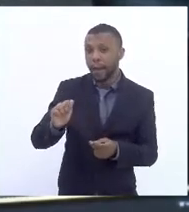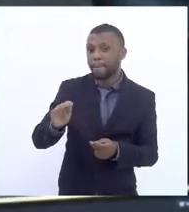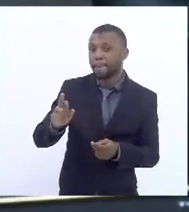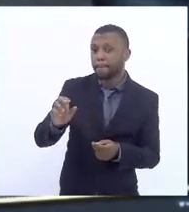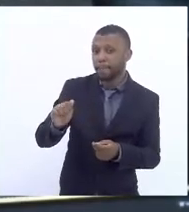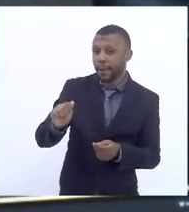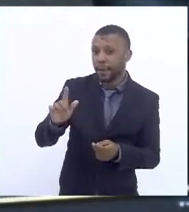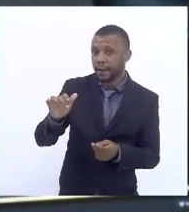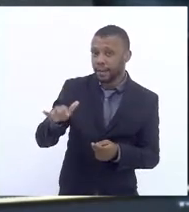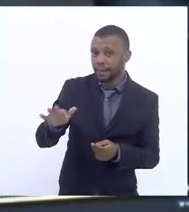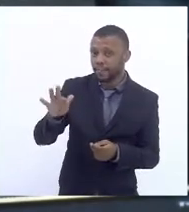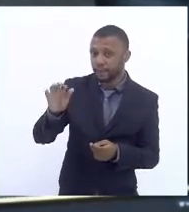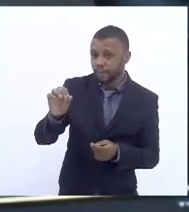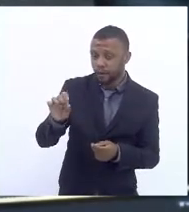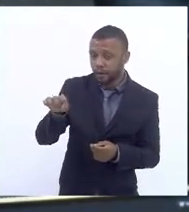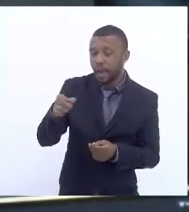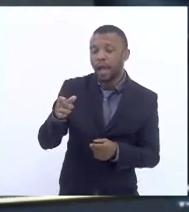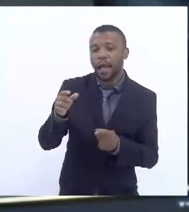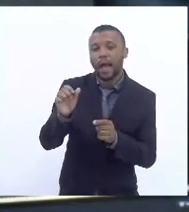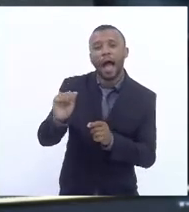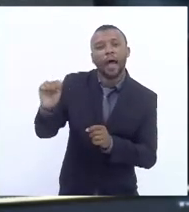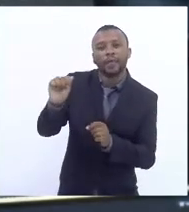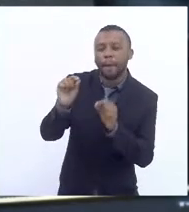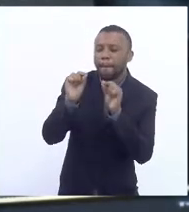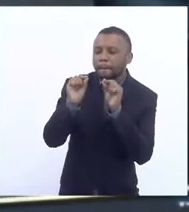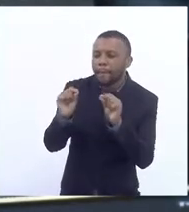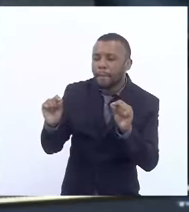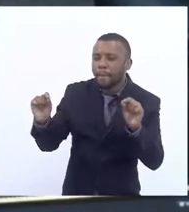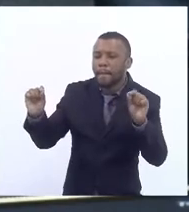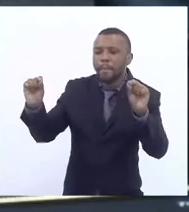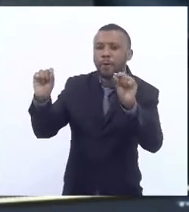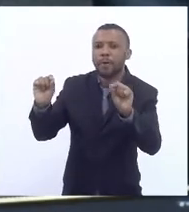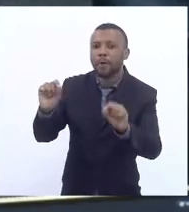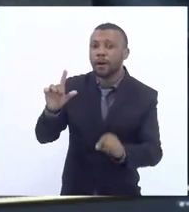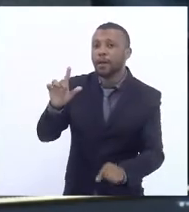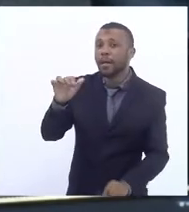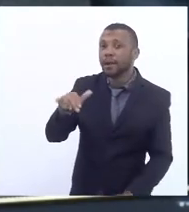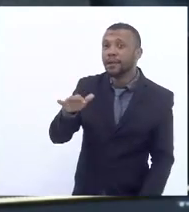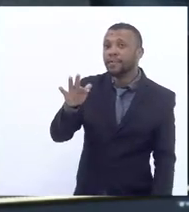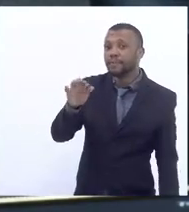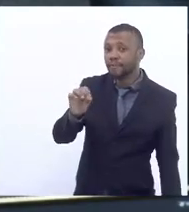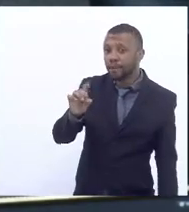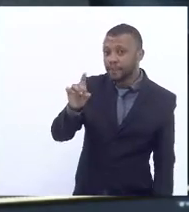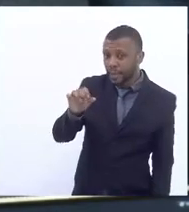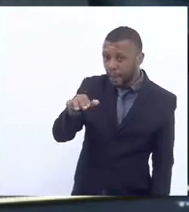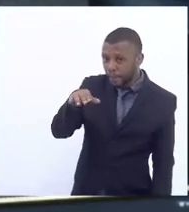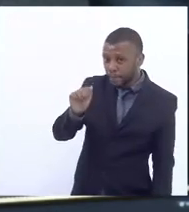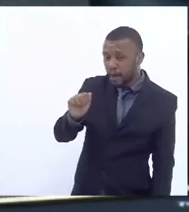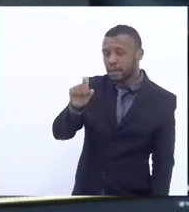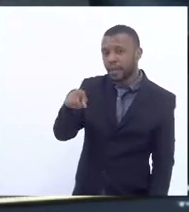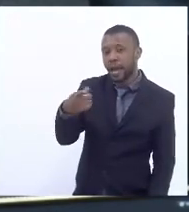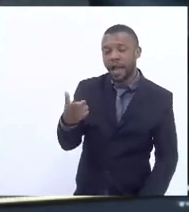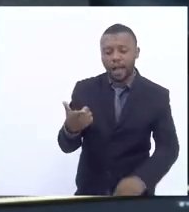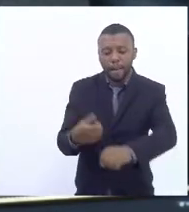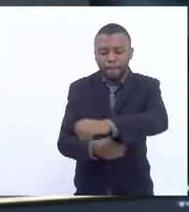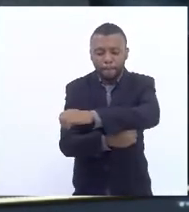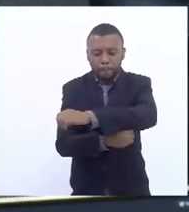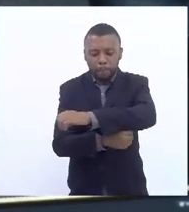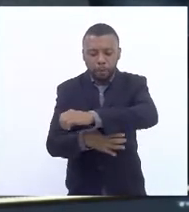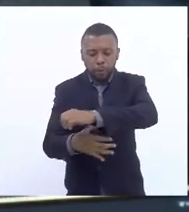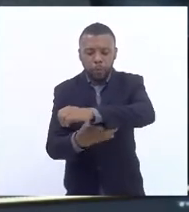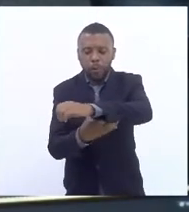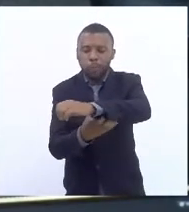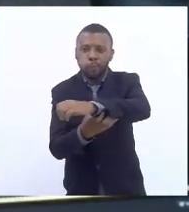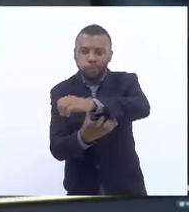que possuem o linfodema, que popularmente conhecido como elefantíase, que é definido como um acúmulo